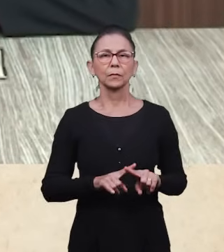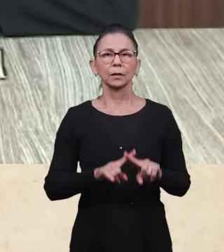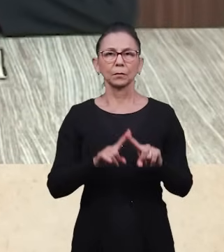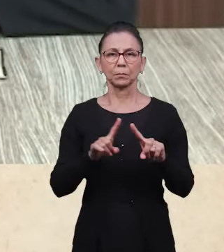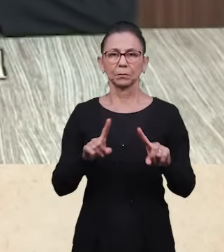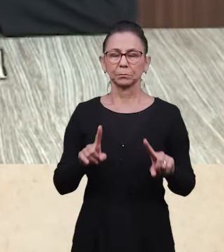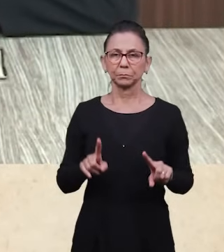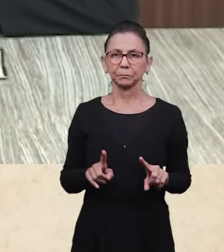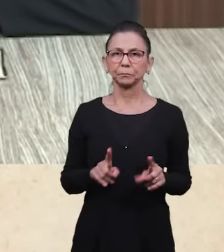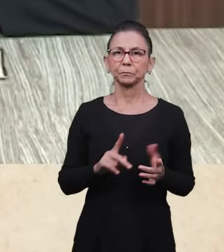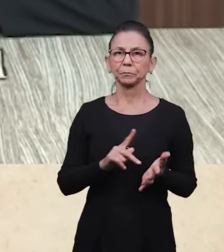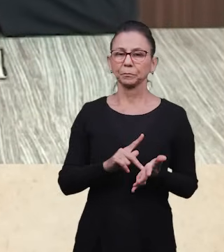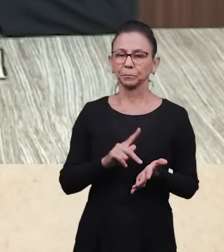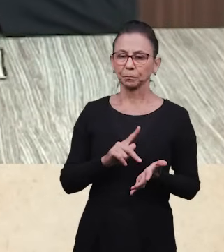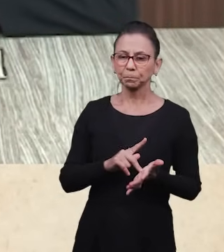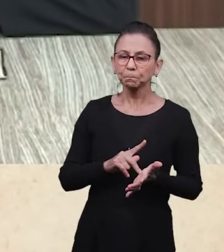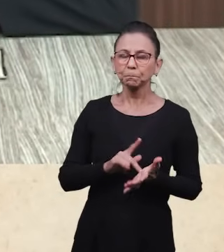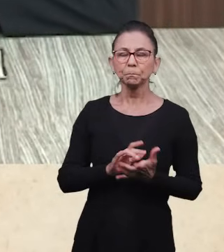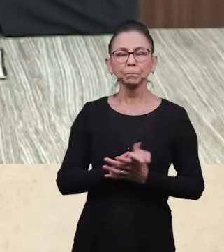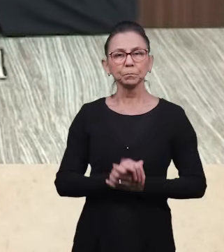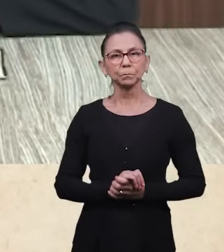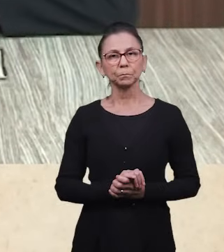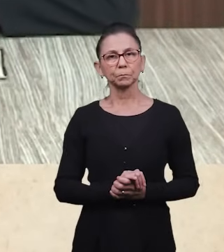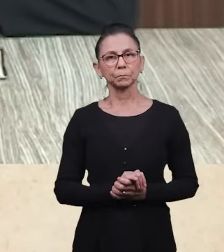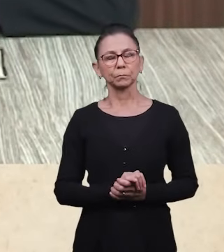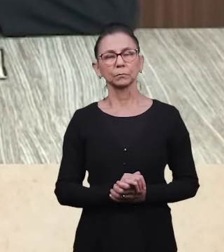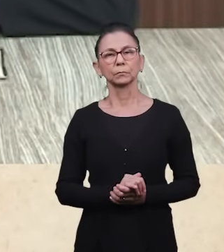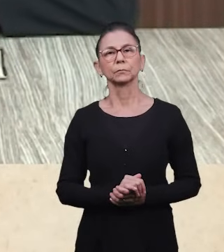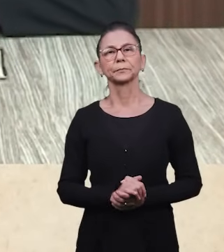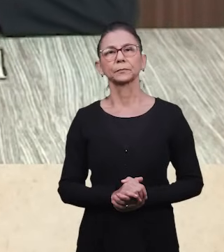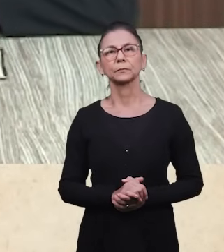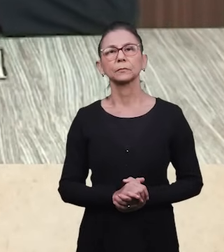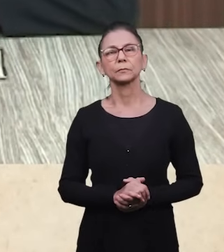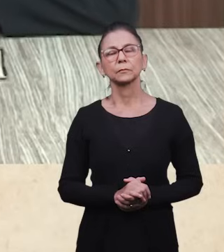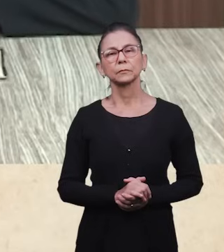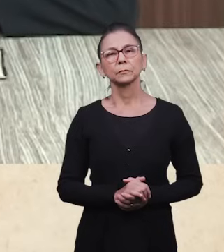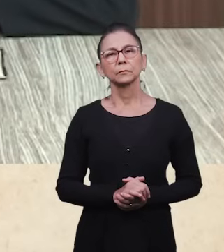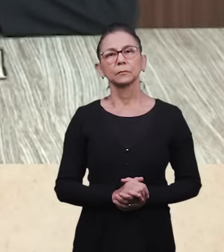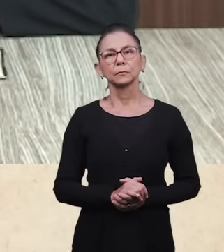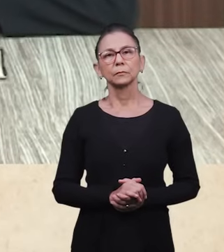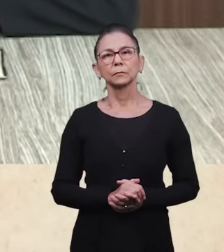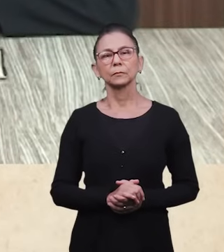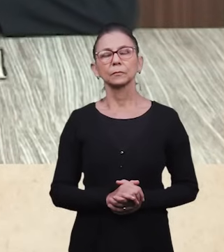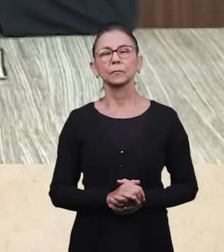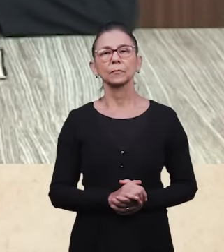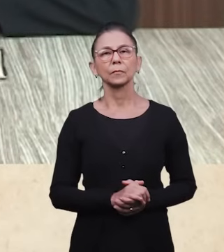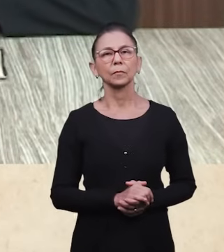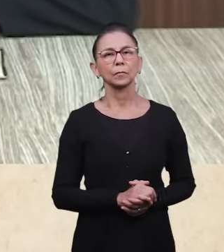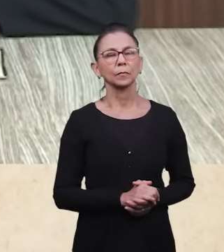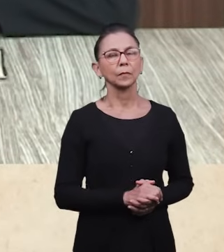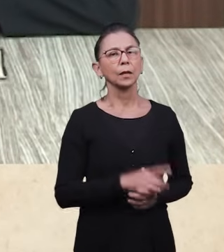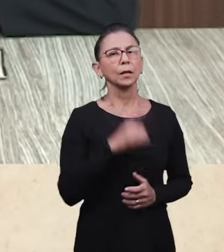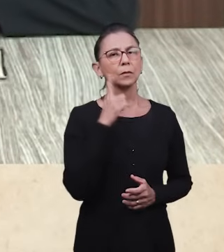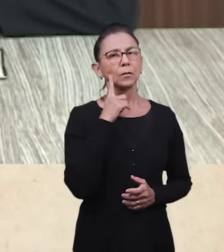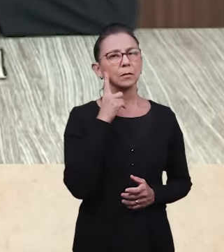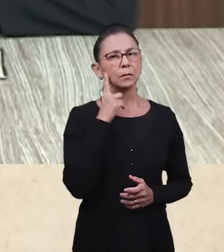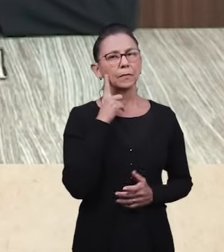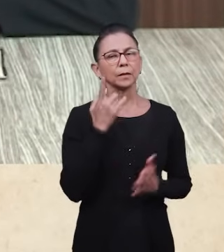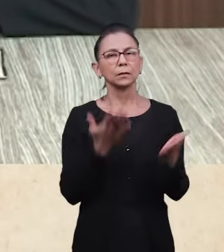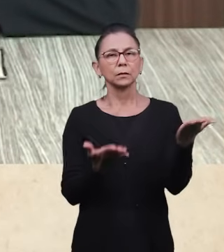como confirmação, na verdade, de uma postura de confiança, de testemunho que os jovens